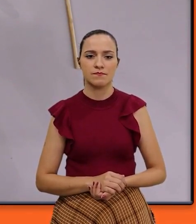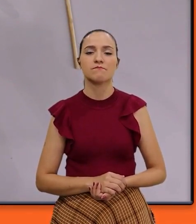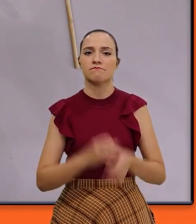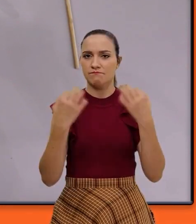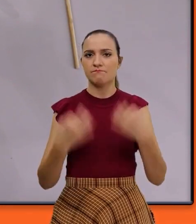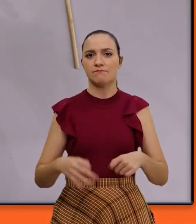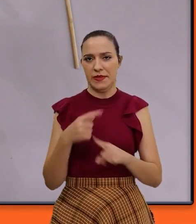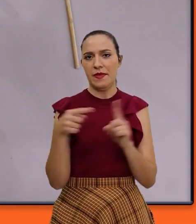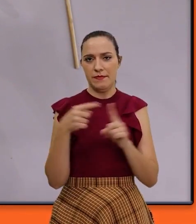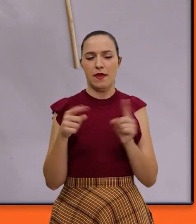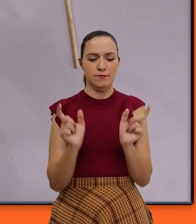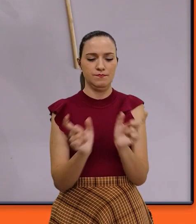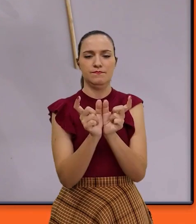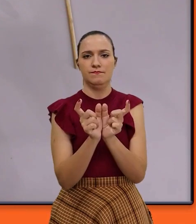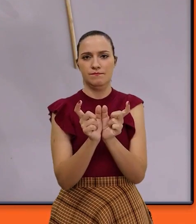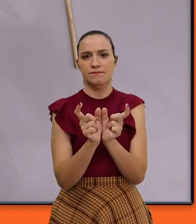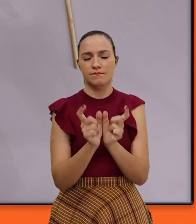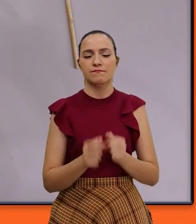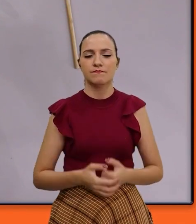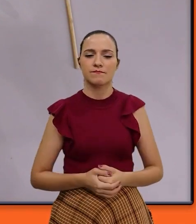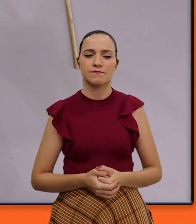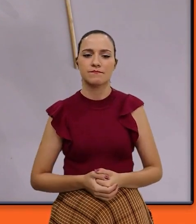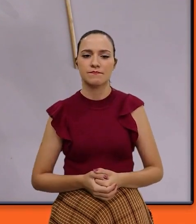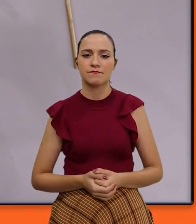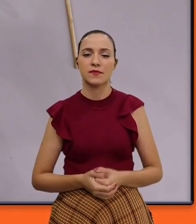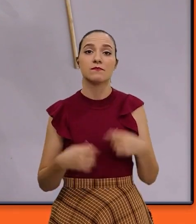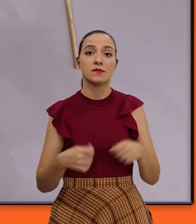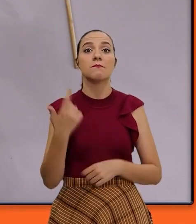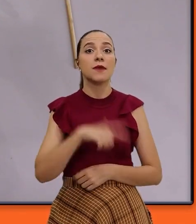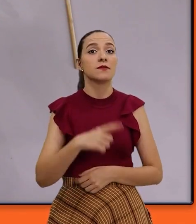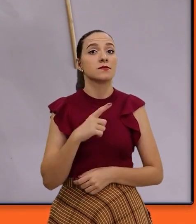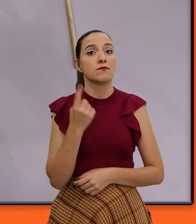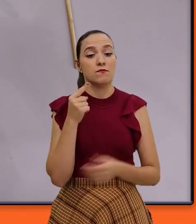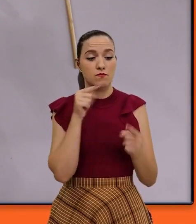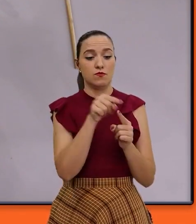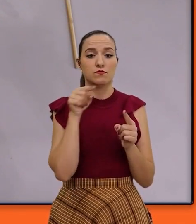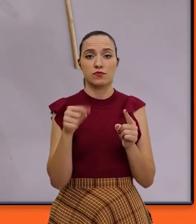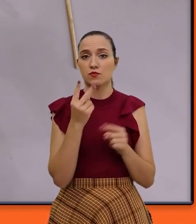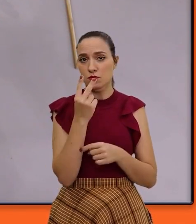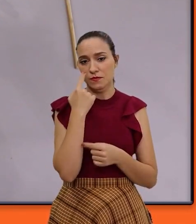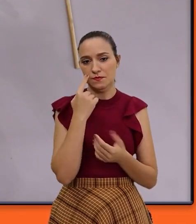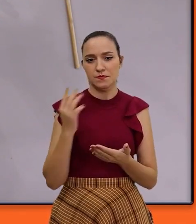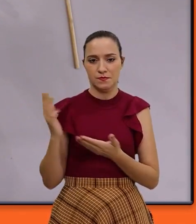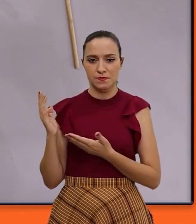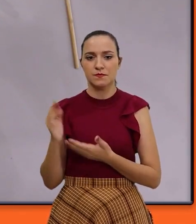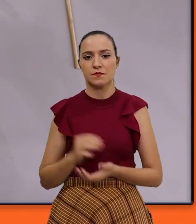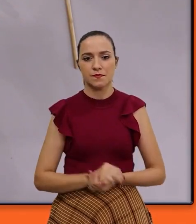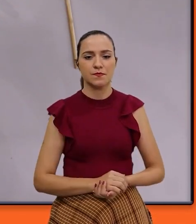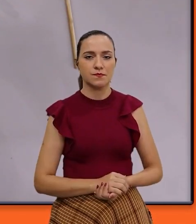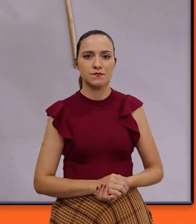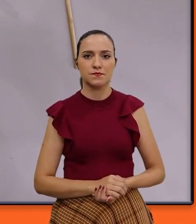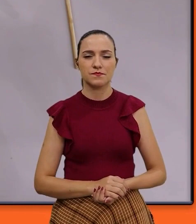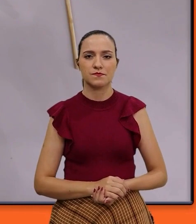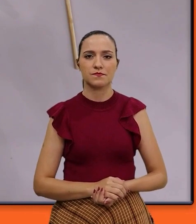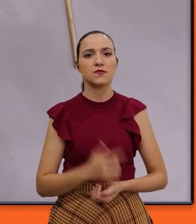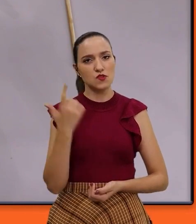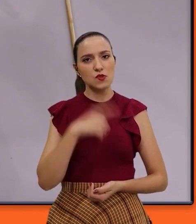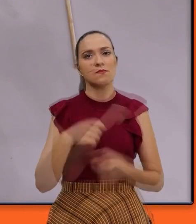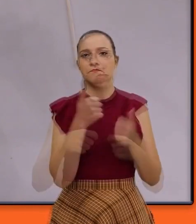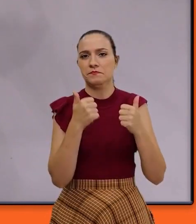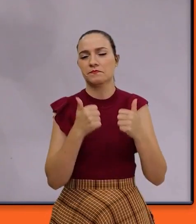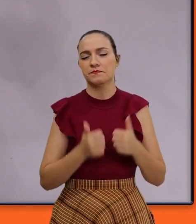Ficou partido ao meio. E nós vamos precisar fazer mais dois furos aqui. Então, de novo, o uso do ferro de